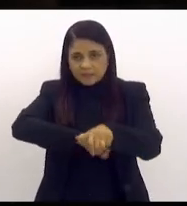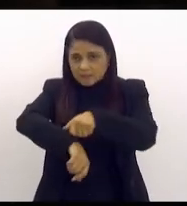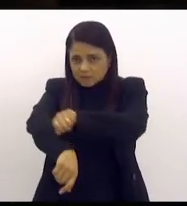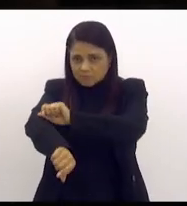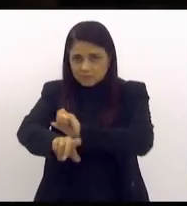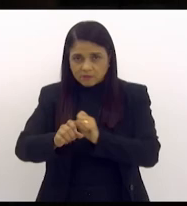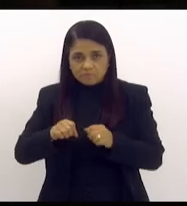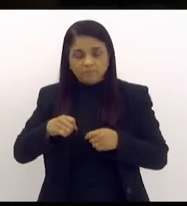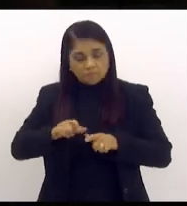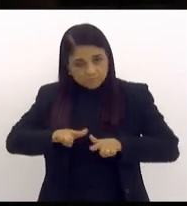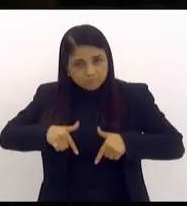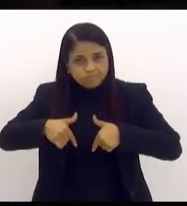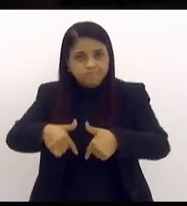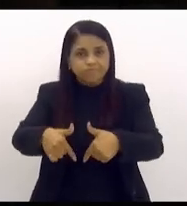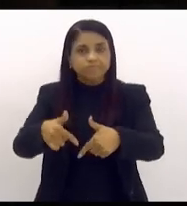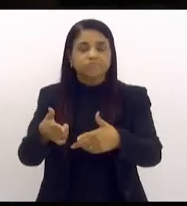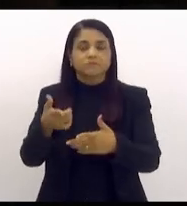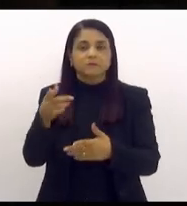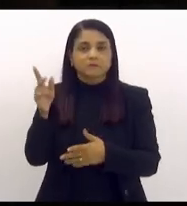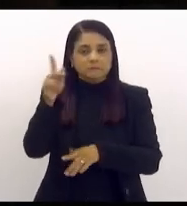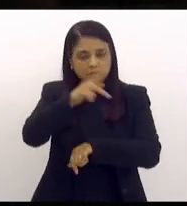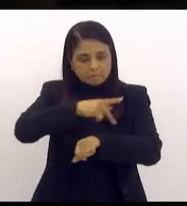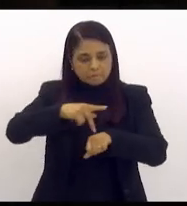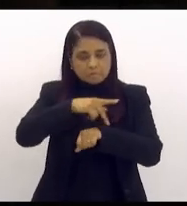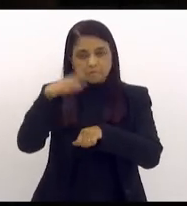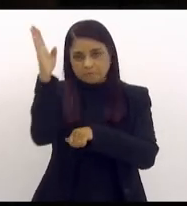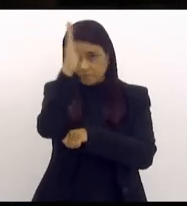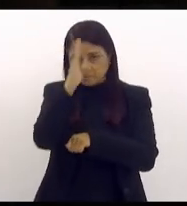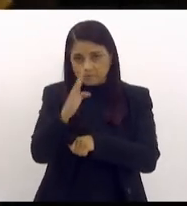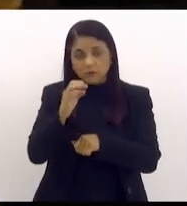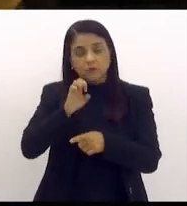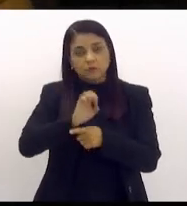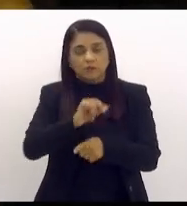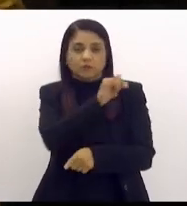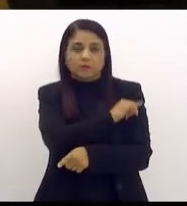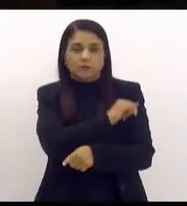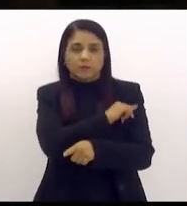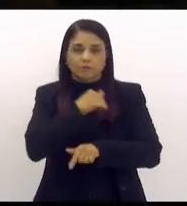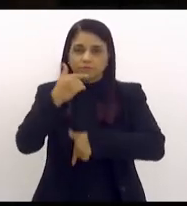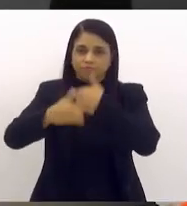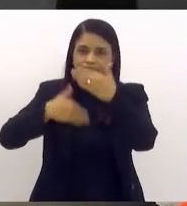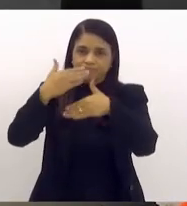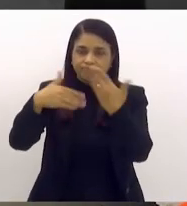gente reconstruir o nosso país e o estado do Rio de Janeiro muito